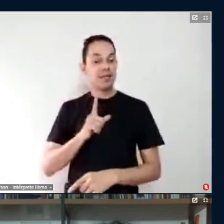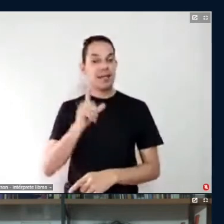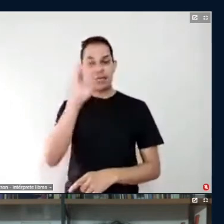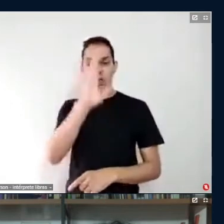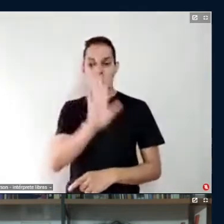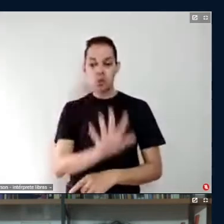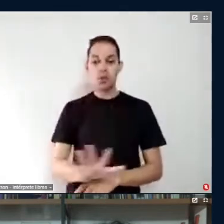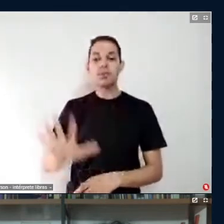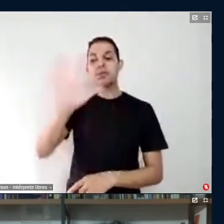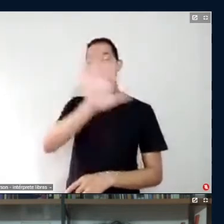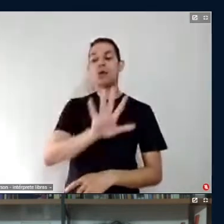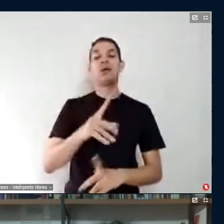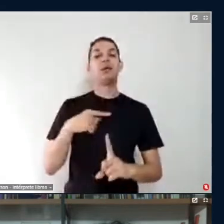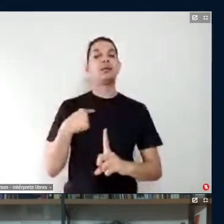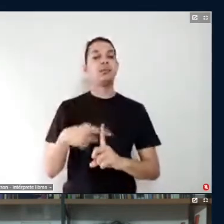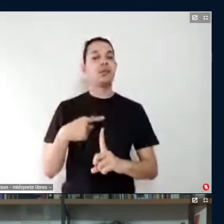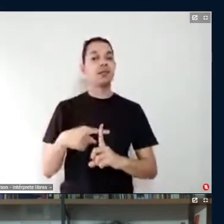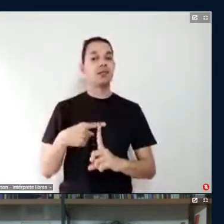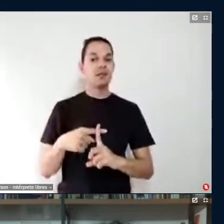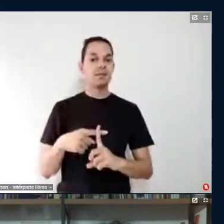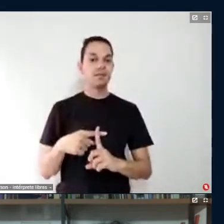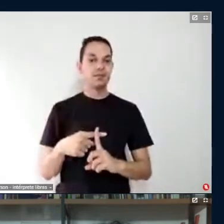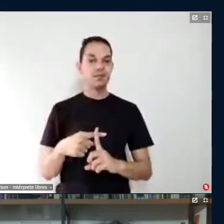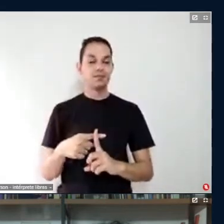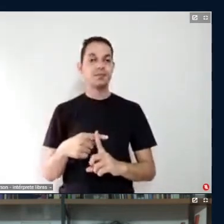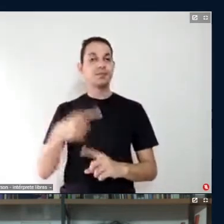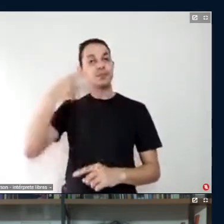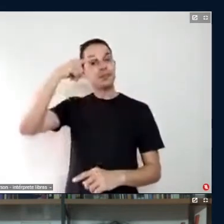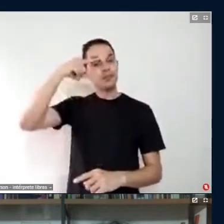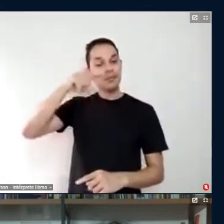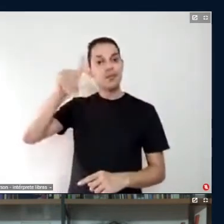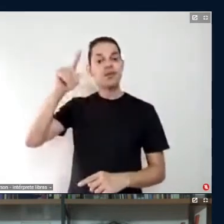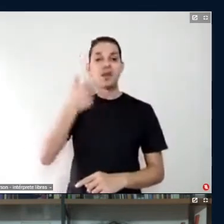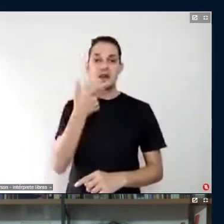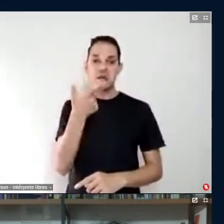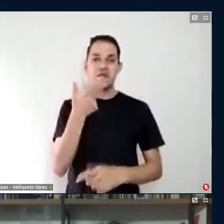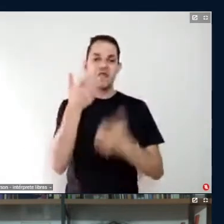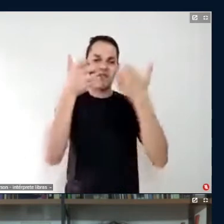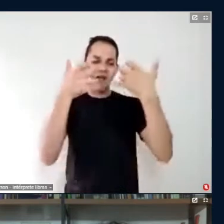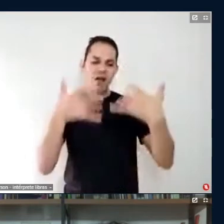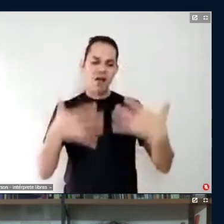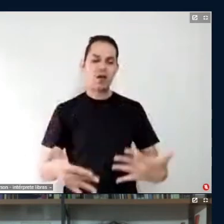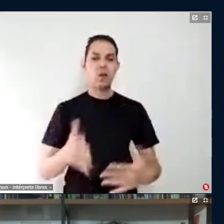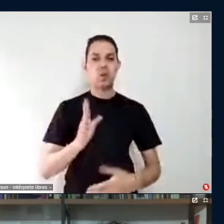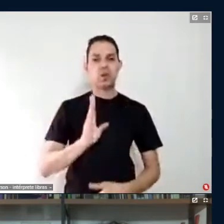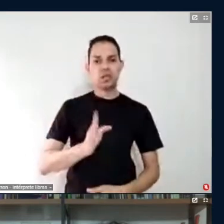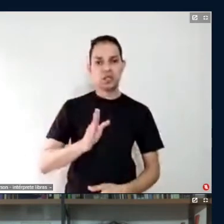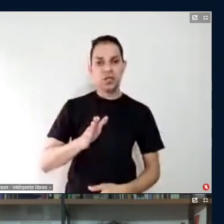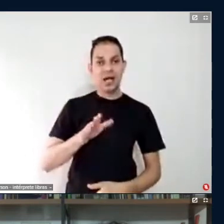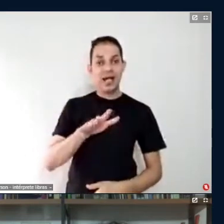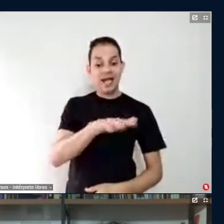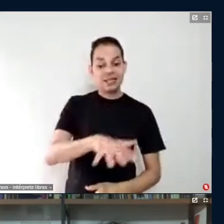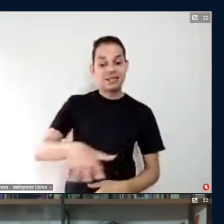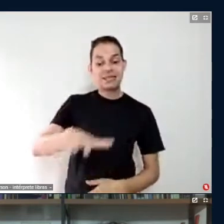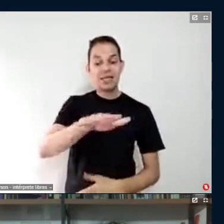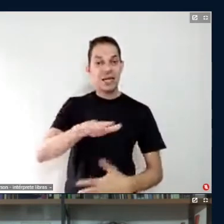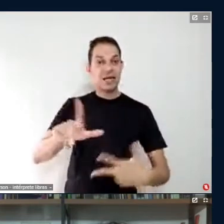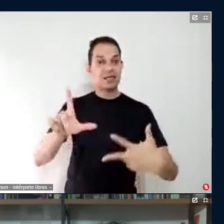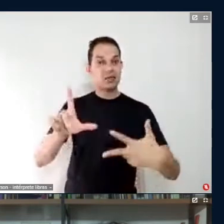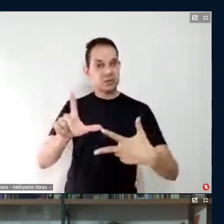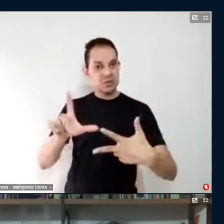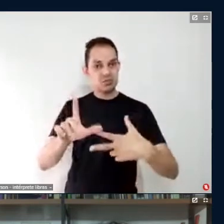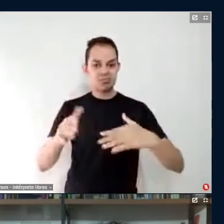porque é como a professora Silvana explicou, é uma área que por mais